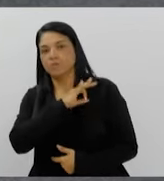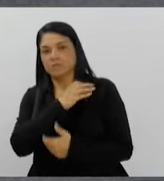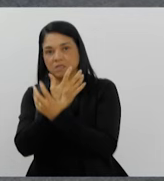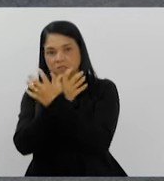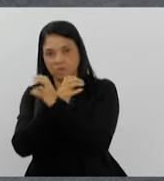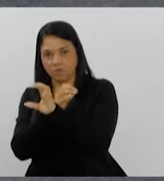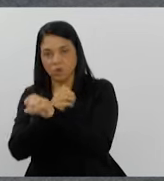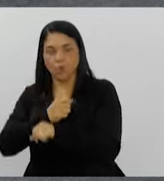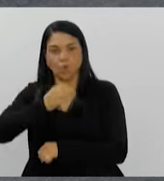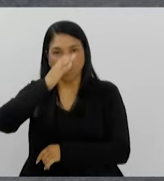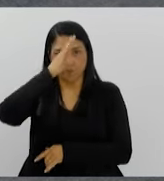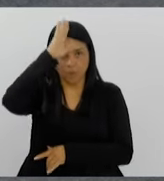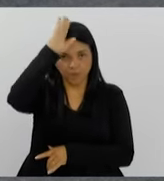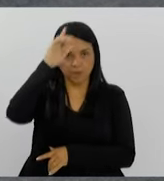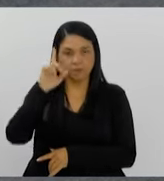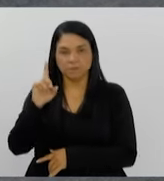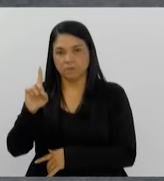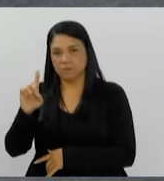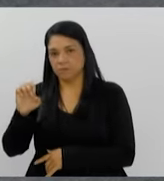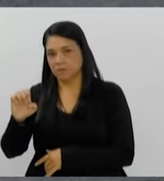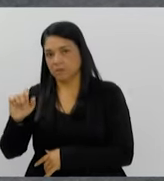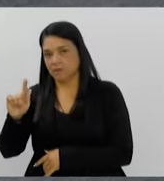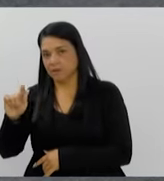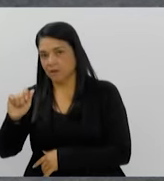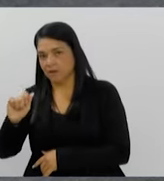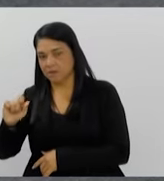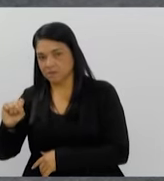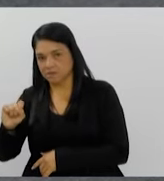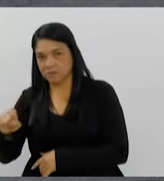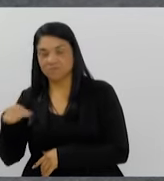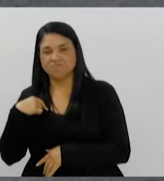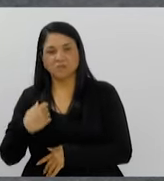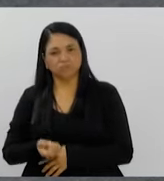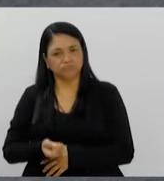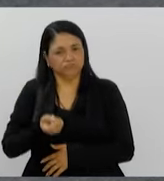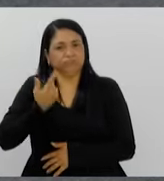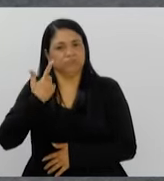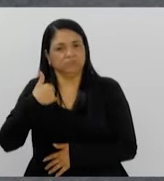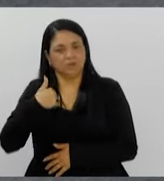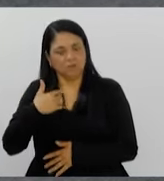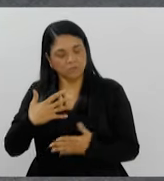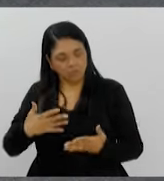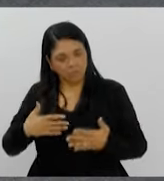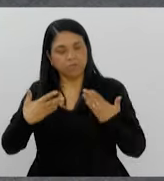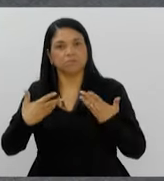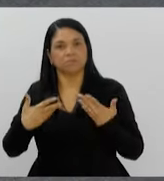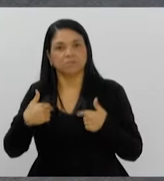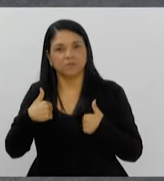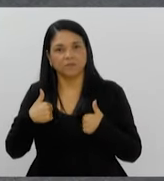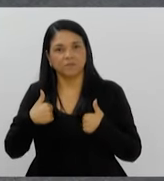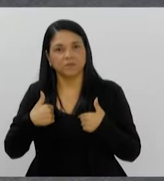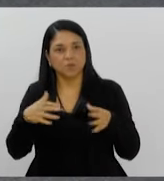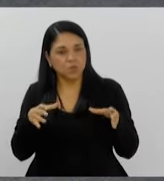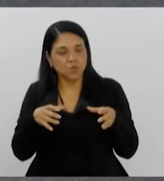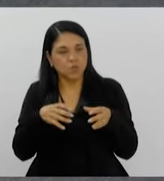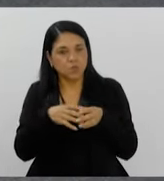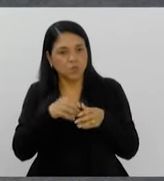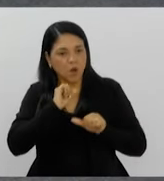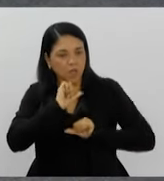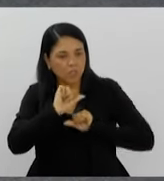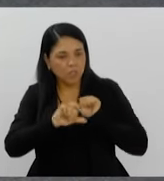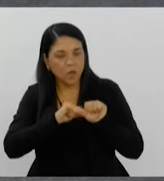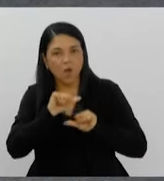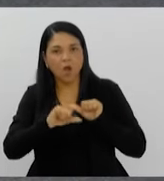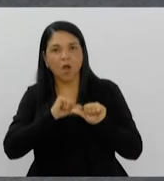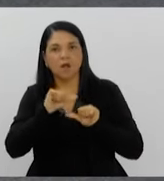o bombeiro me causa causou uma estranheza muito grande quando me deparei com a troca do